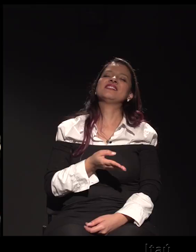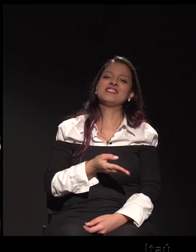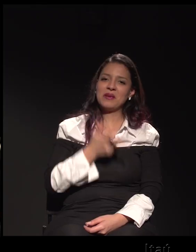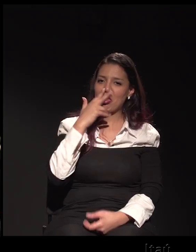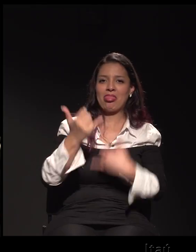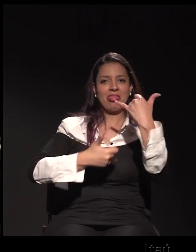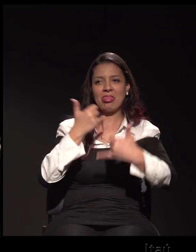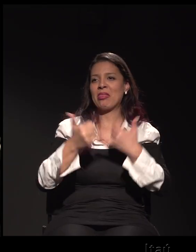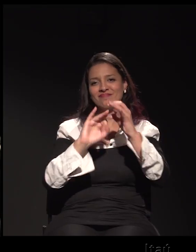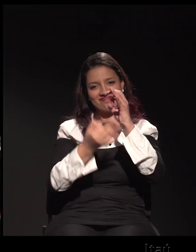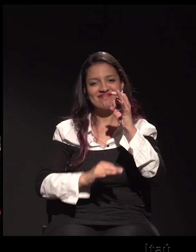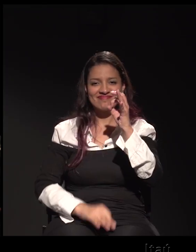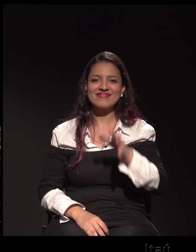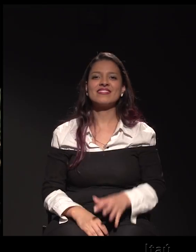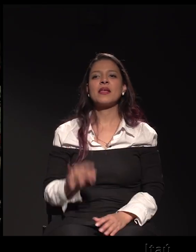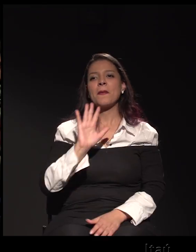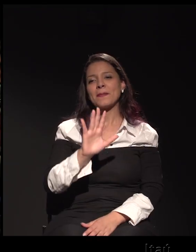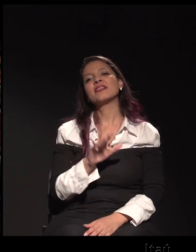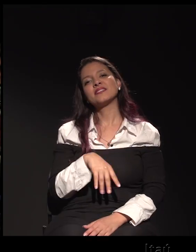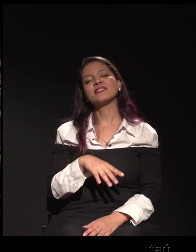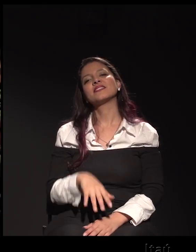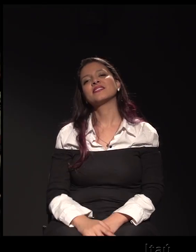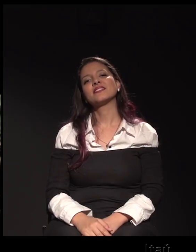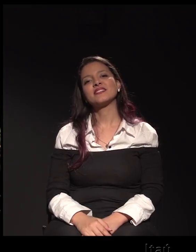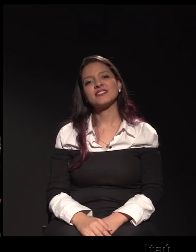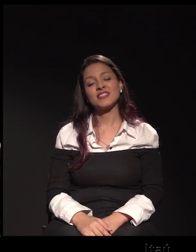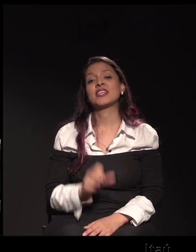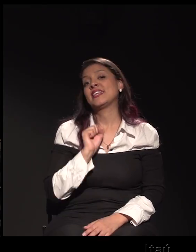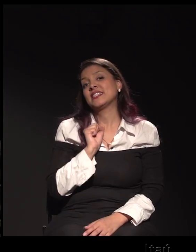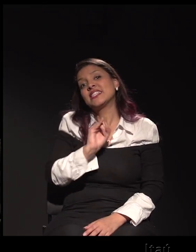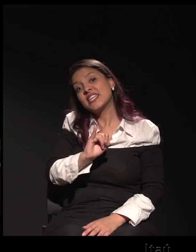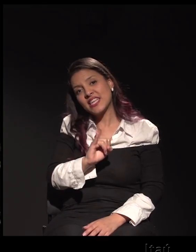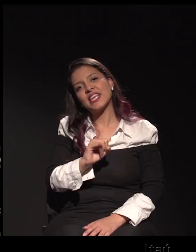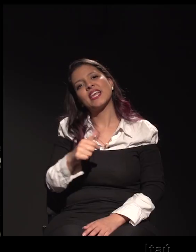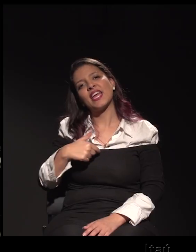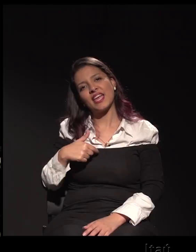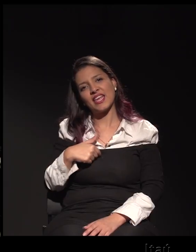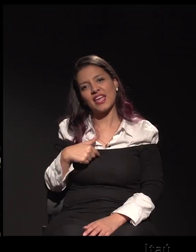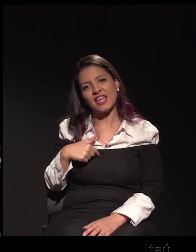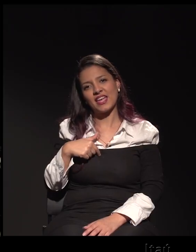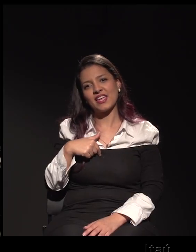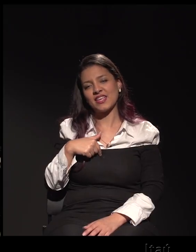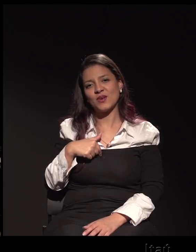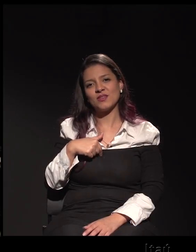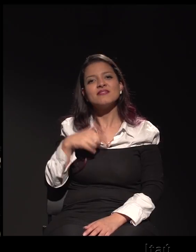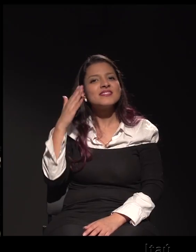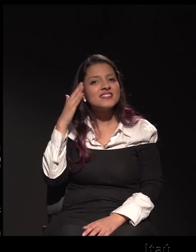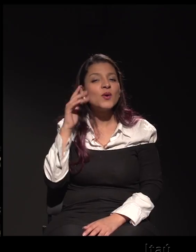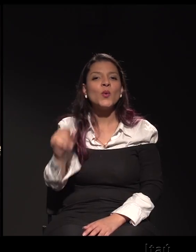brincando infinitamente aqui com as palavras. Mas se eu parto do que eu sei o que